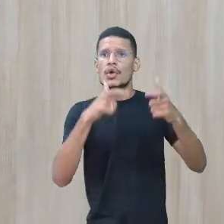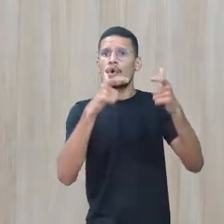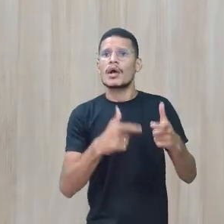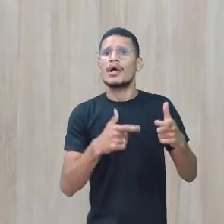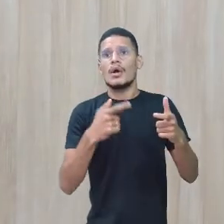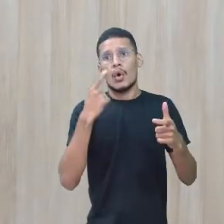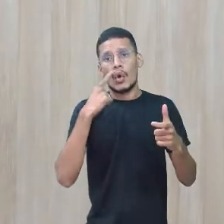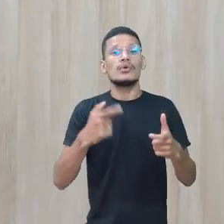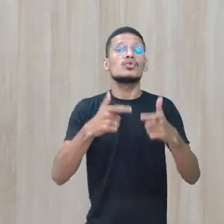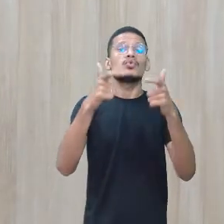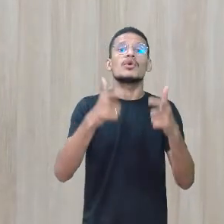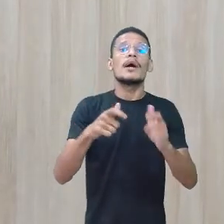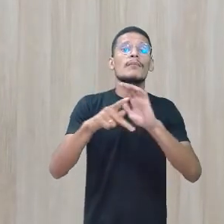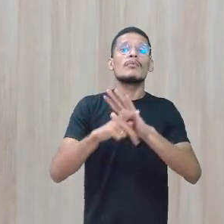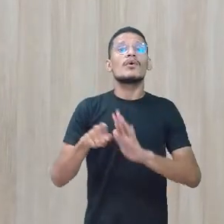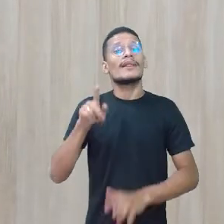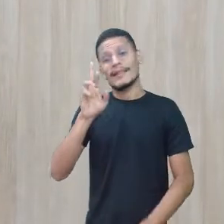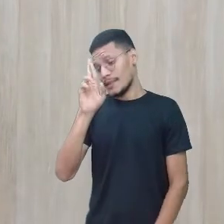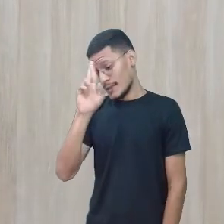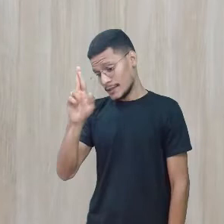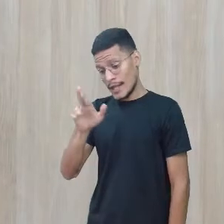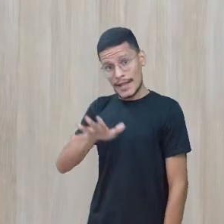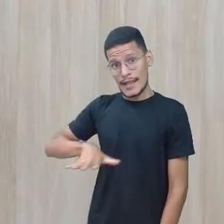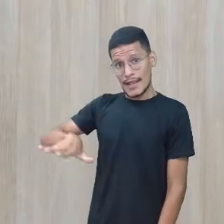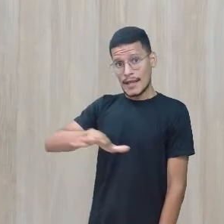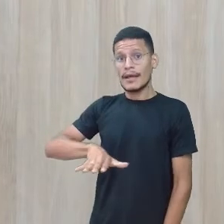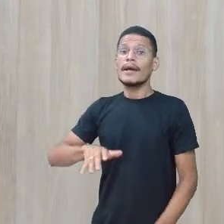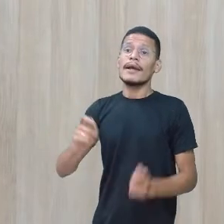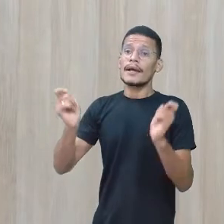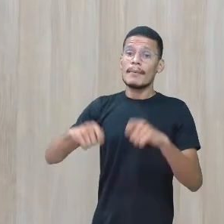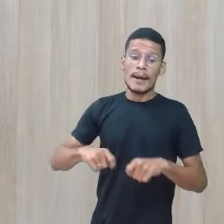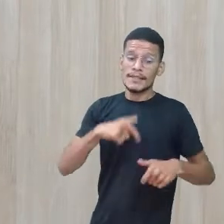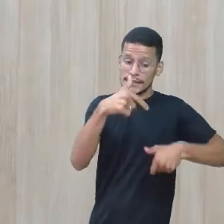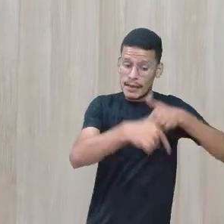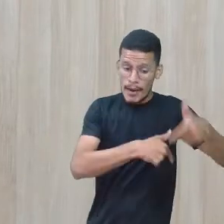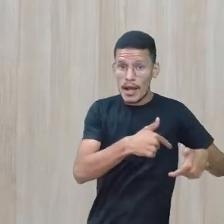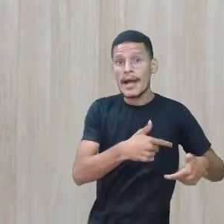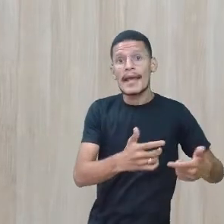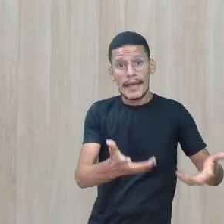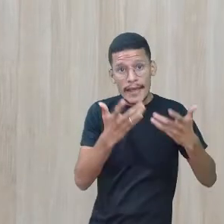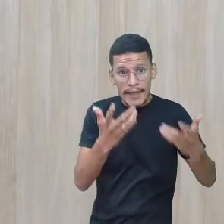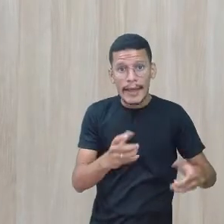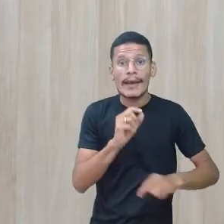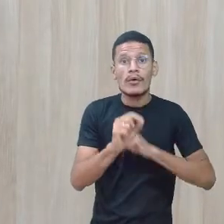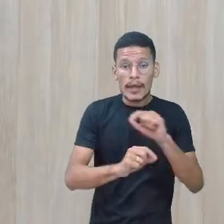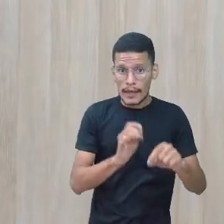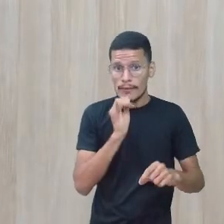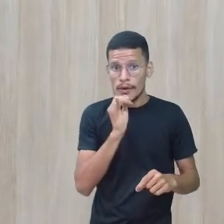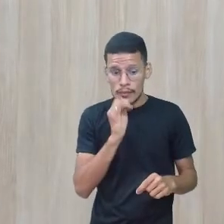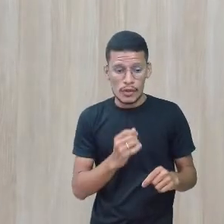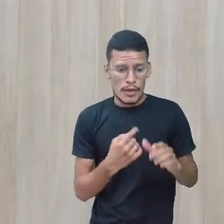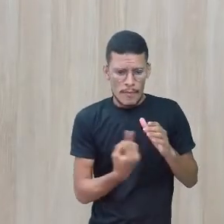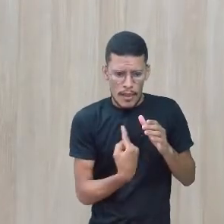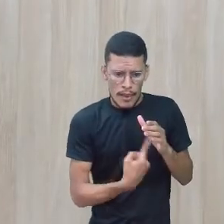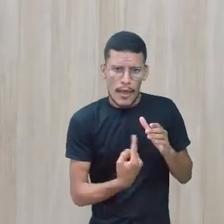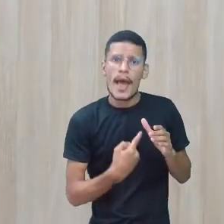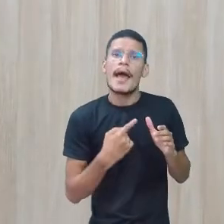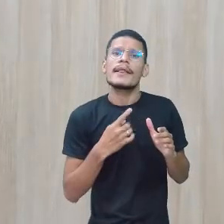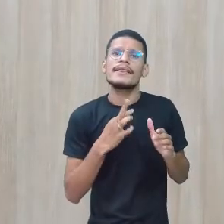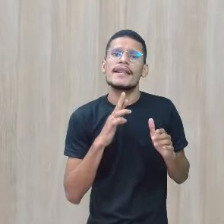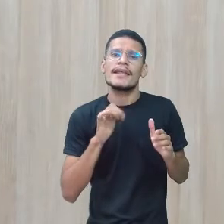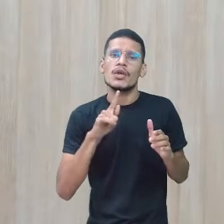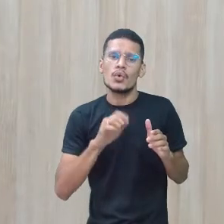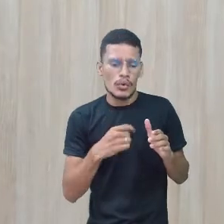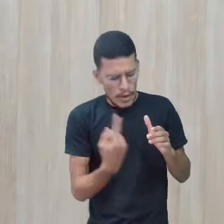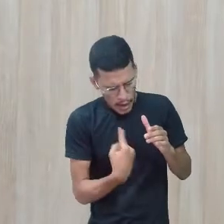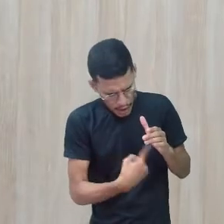localizado onde? Nas terras do Senhor. Para que o servo pudesse moer, né, os grãos de trigo, ele tinha que moer nos